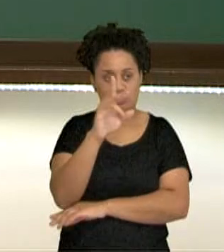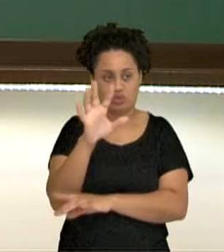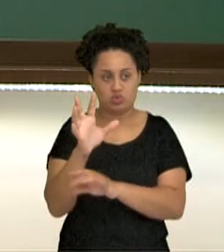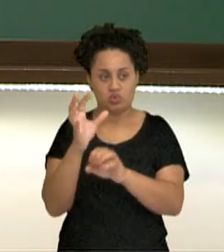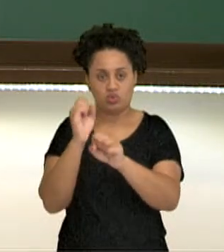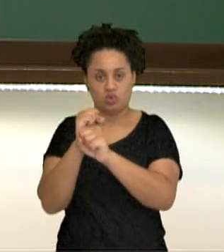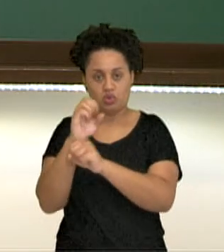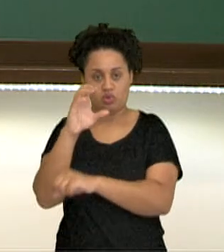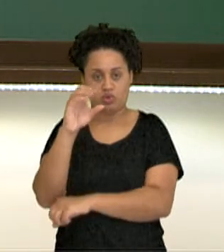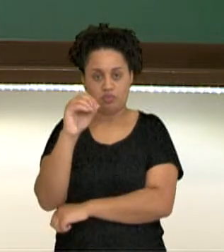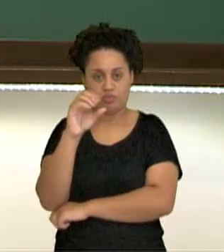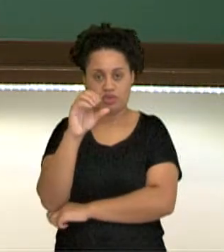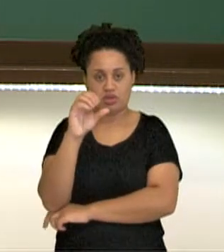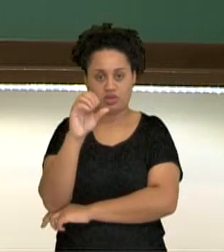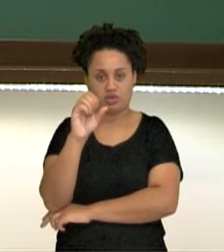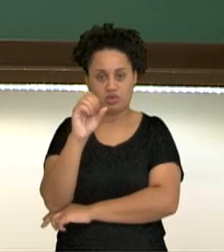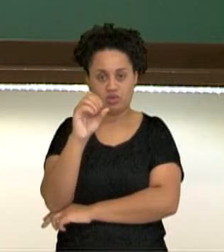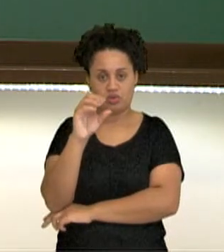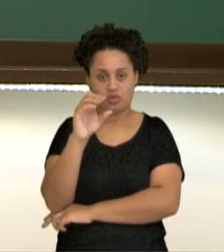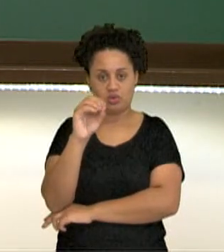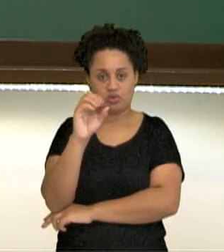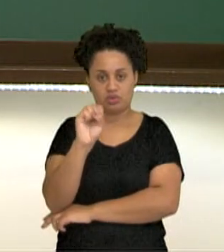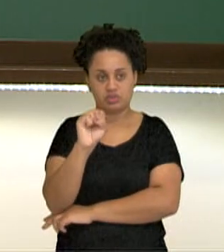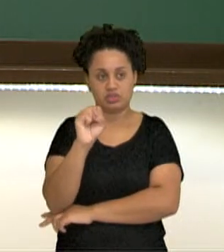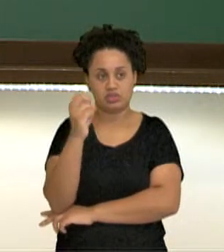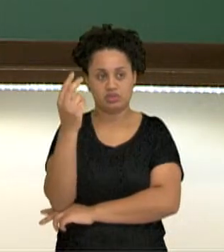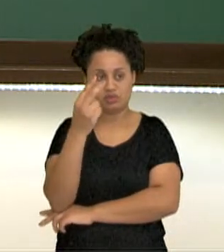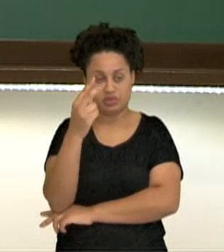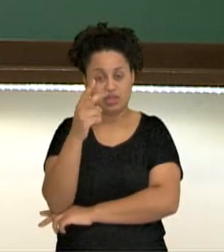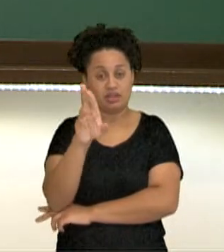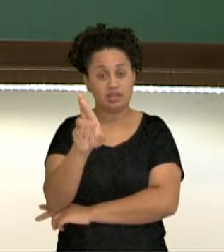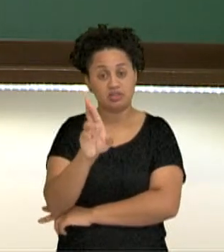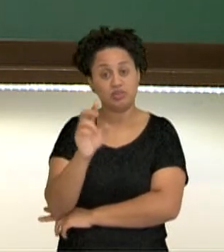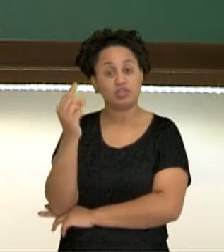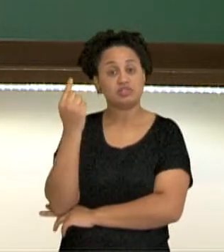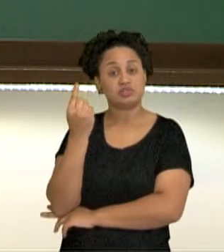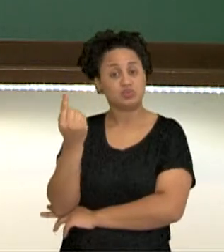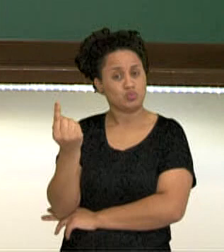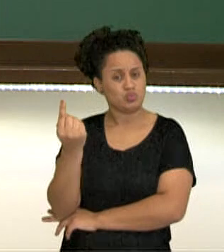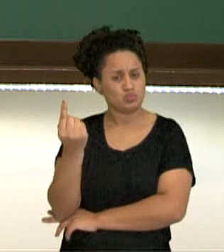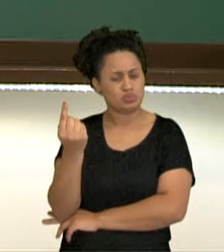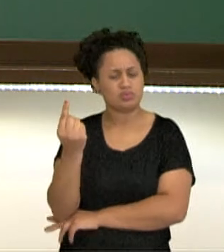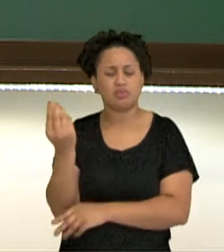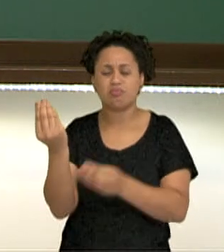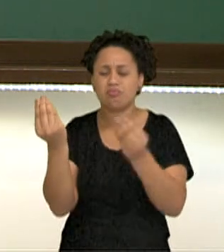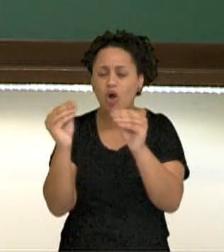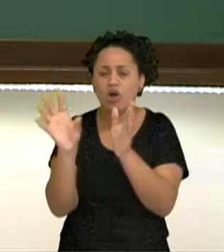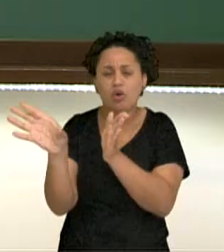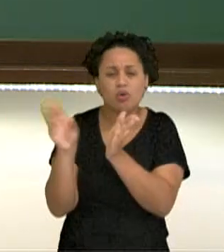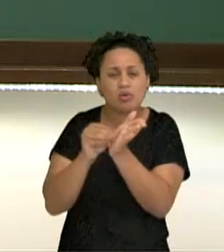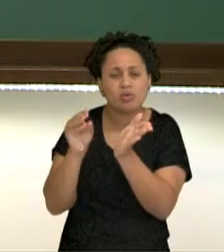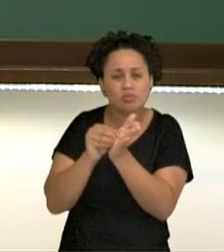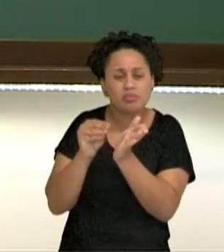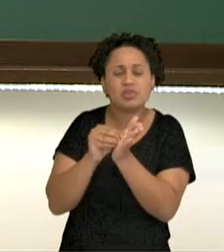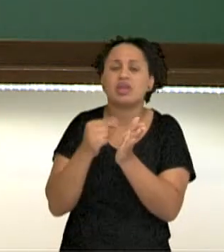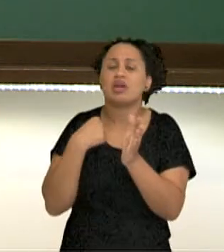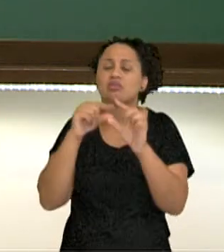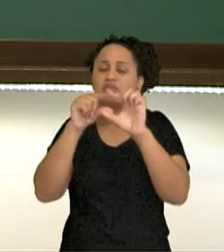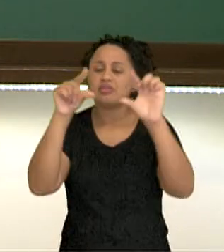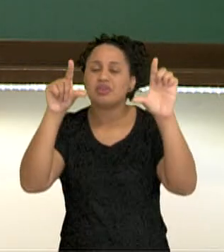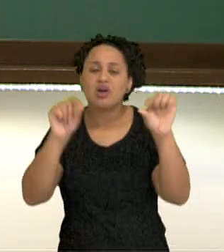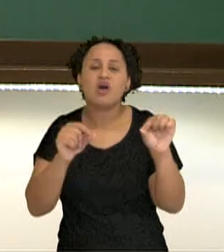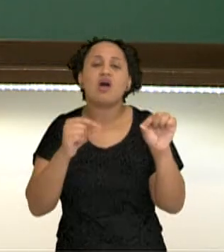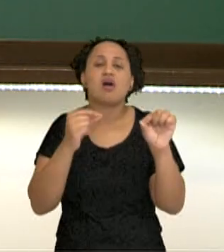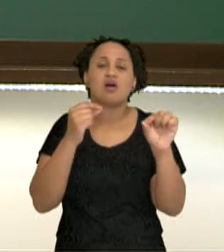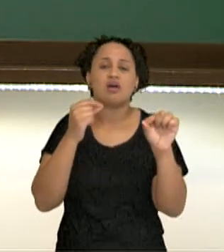do seno desse mesmo ângulo sempre será igual a 1. Anota, faz uma estrelinha, pode, as meninas aí coloquem com a